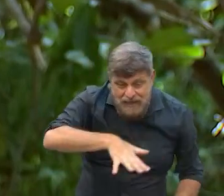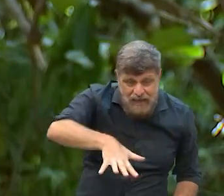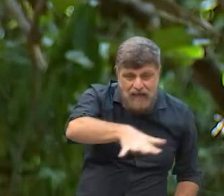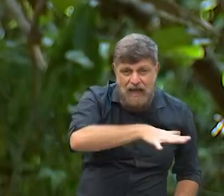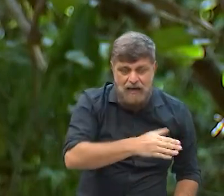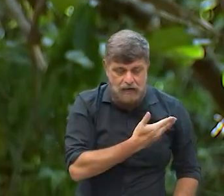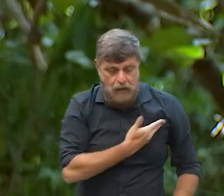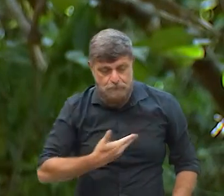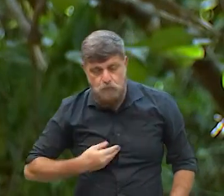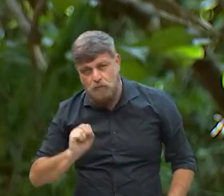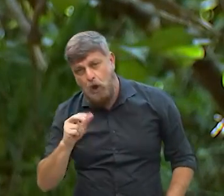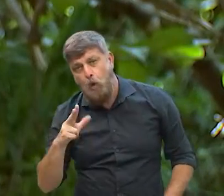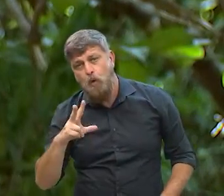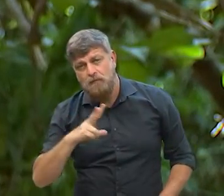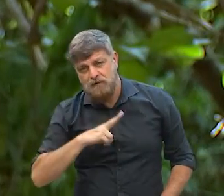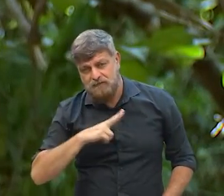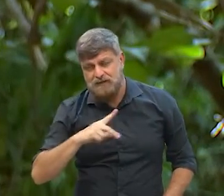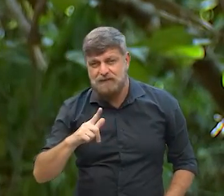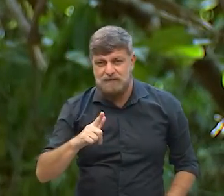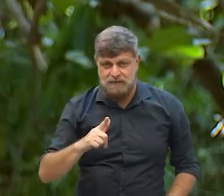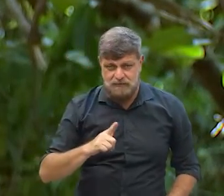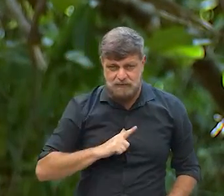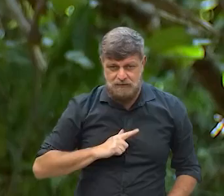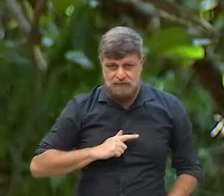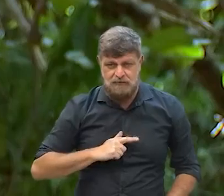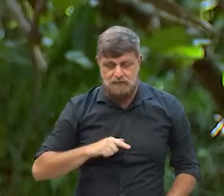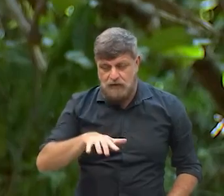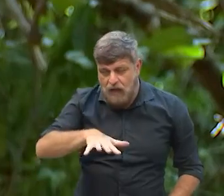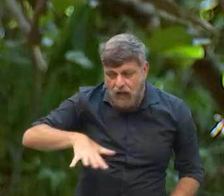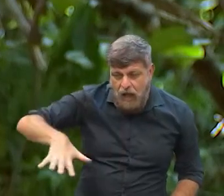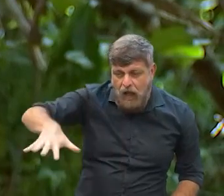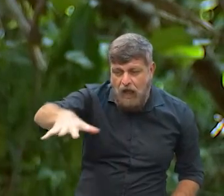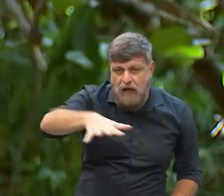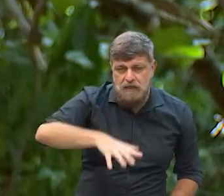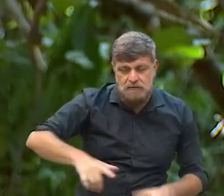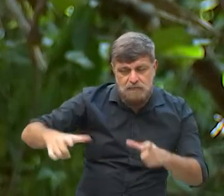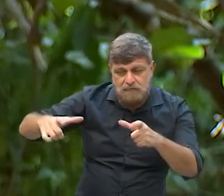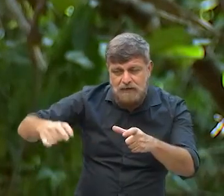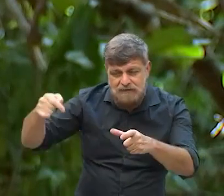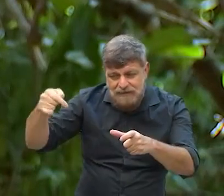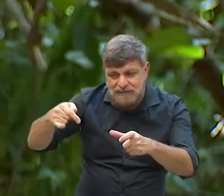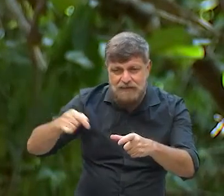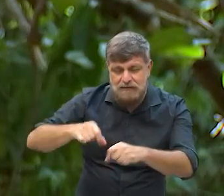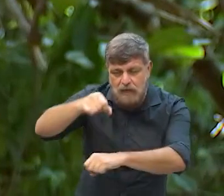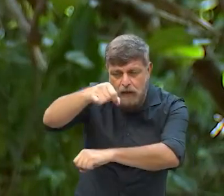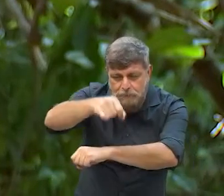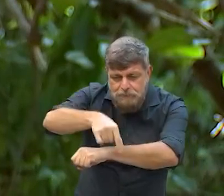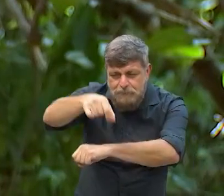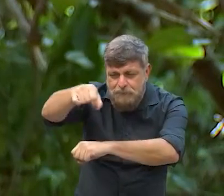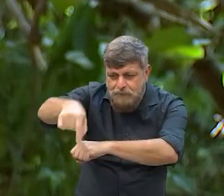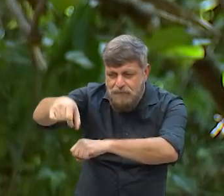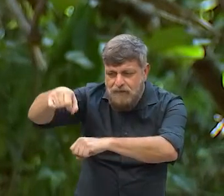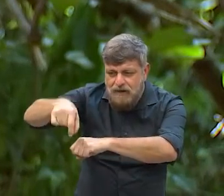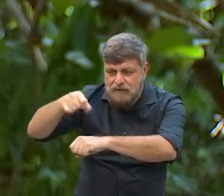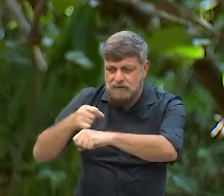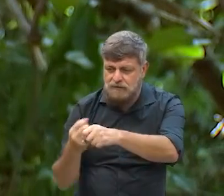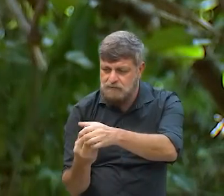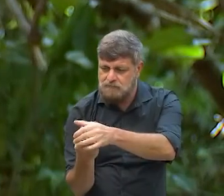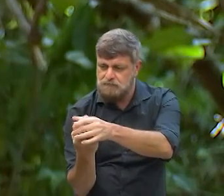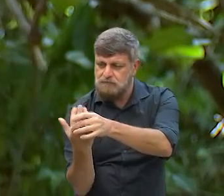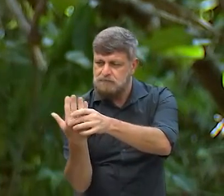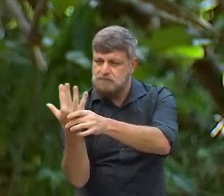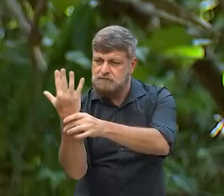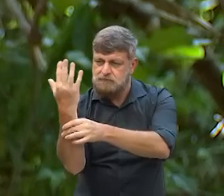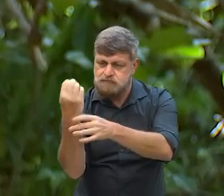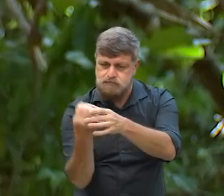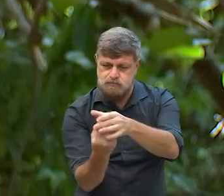tanto públicas quanto privadas, mas que disponibilizam ali os seus espaços para que a gente possa fazer o plantio e reflorestar algumas áreas do